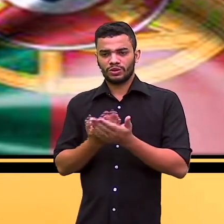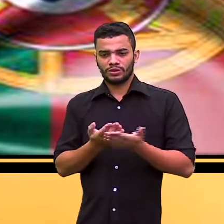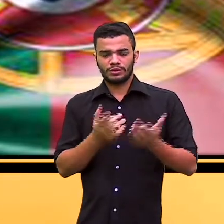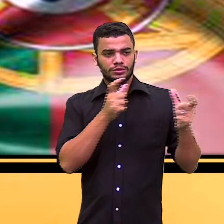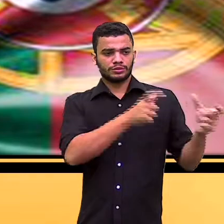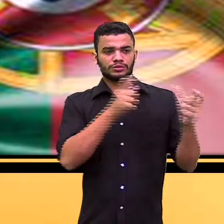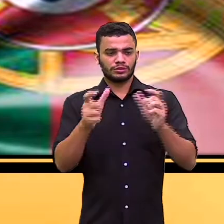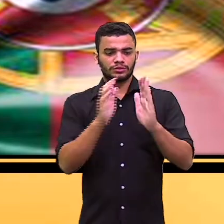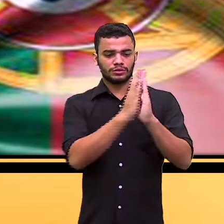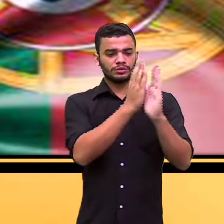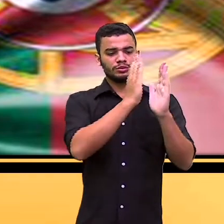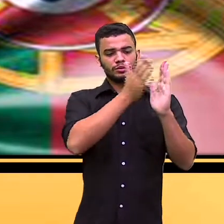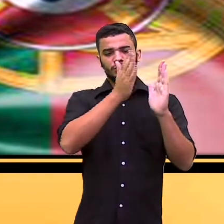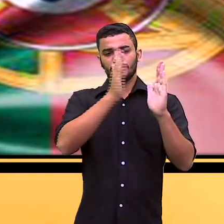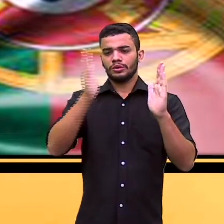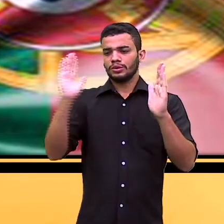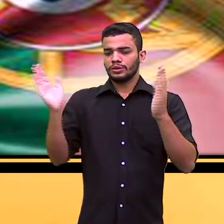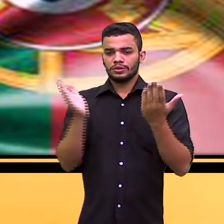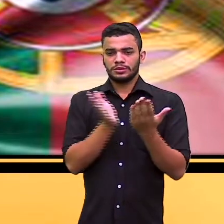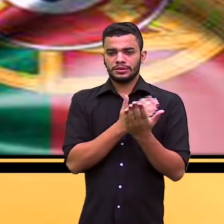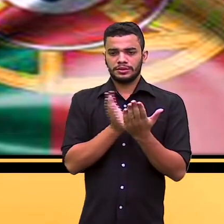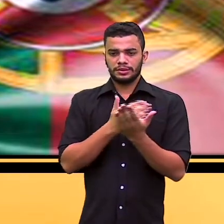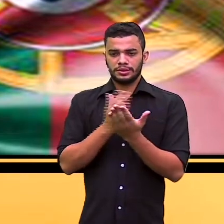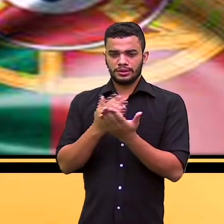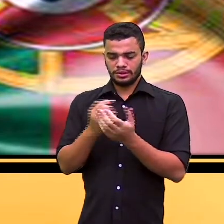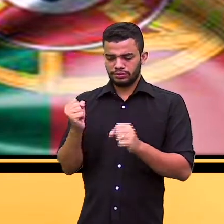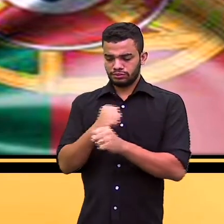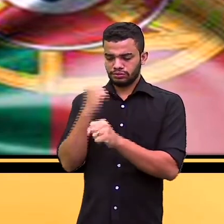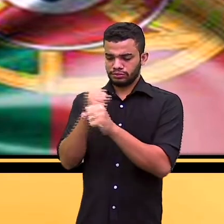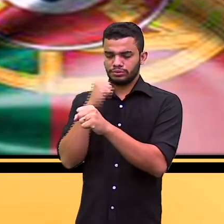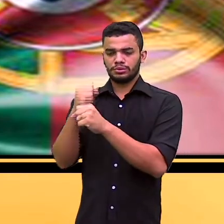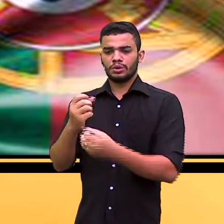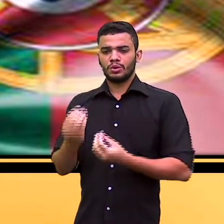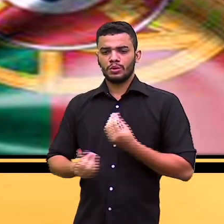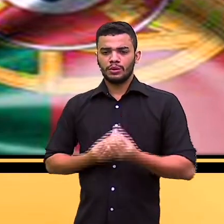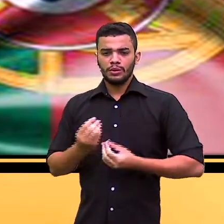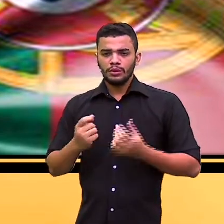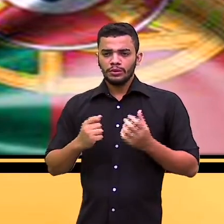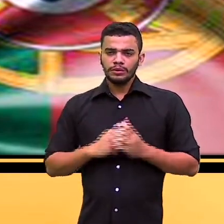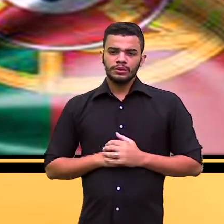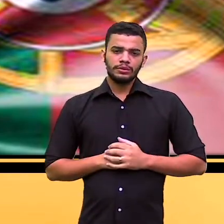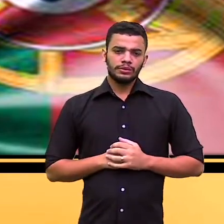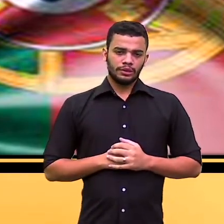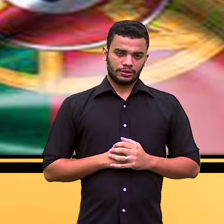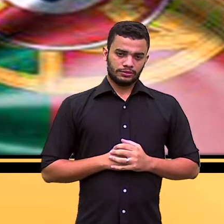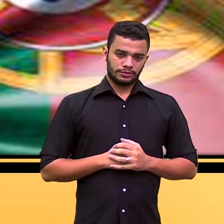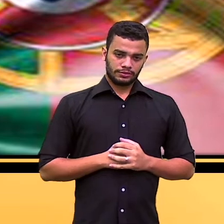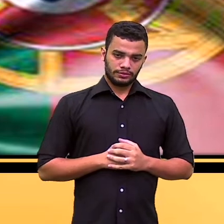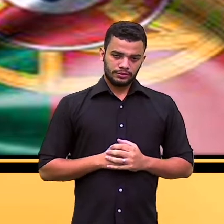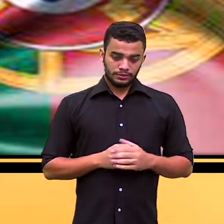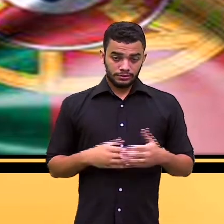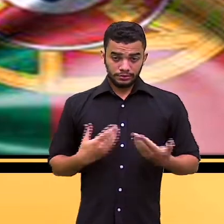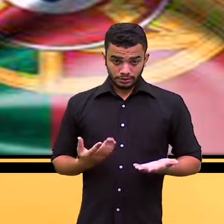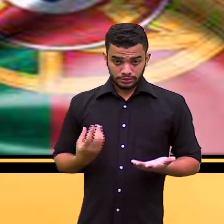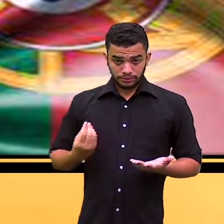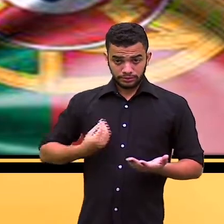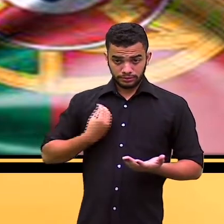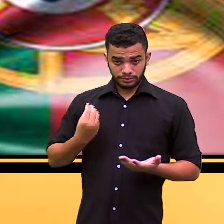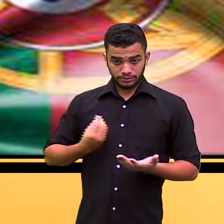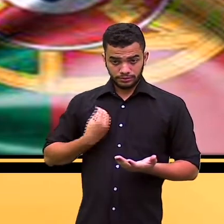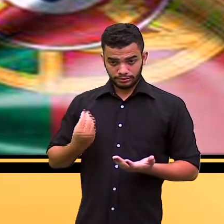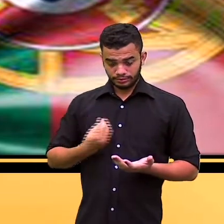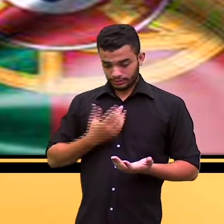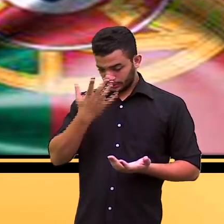bibliotecas sendo construídas. Vamos saber agora esse processo. A vida cultural na colônia, no